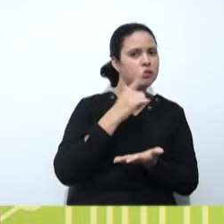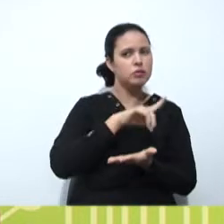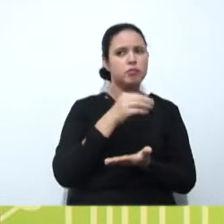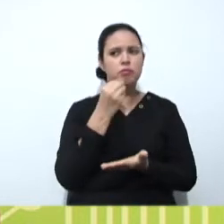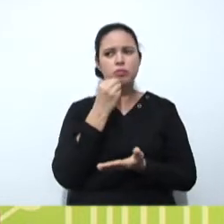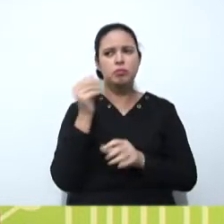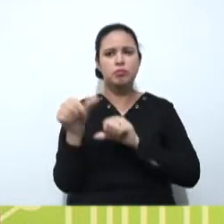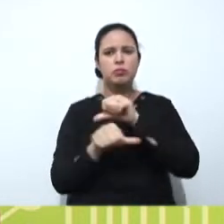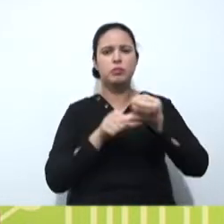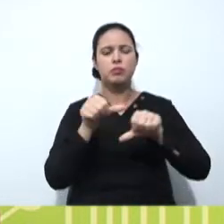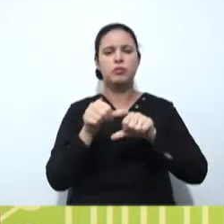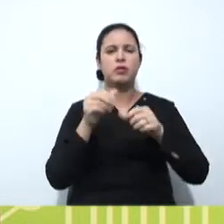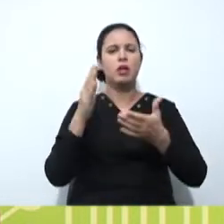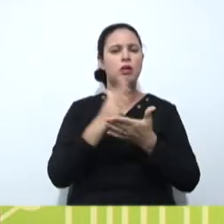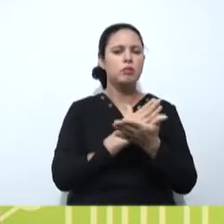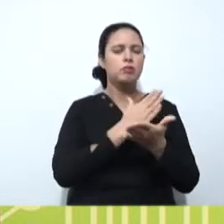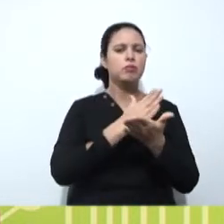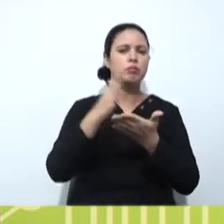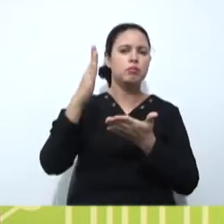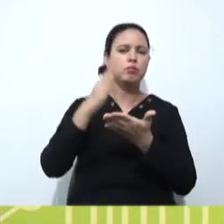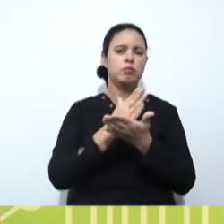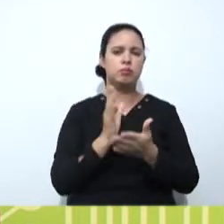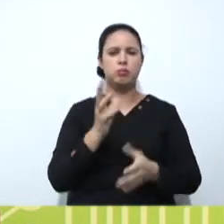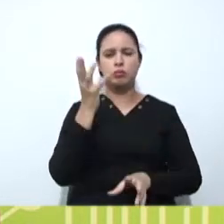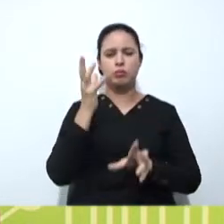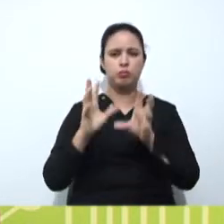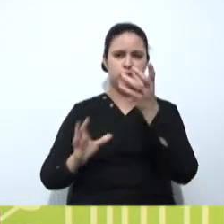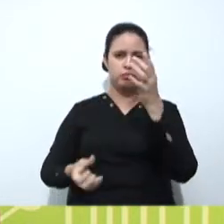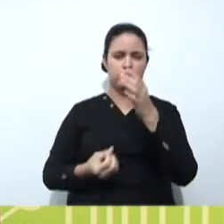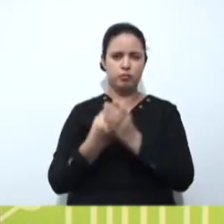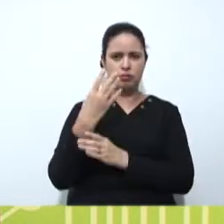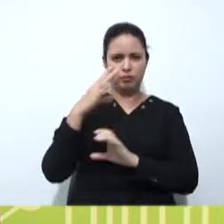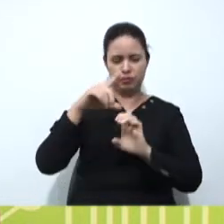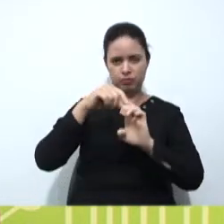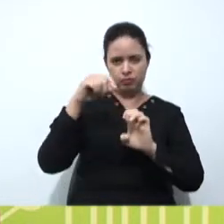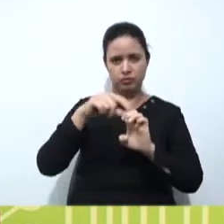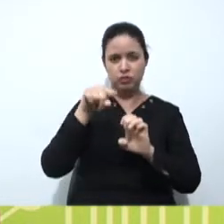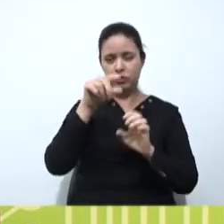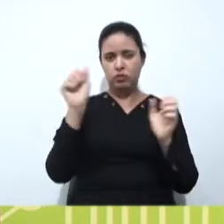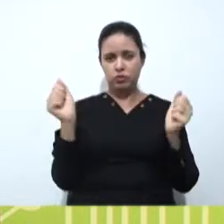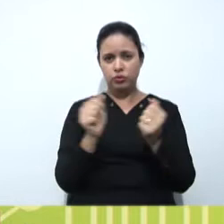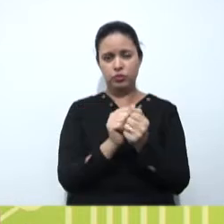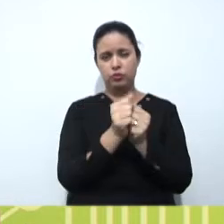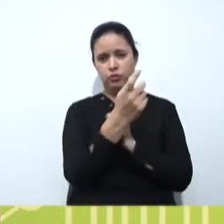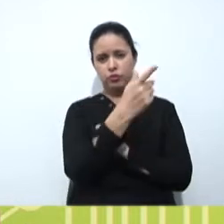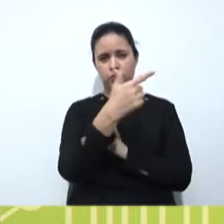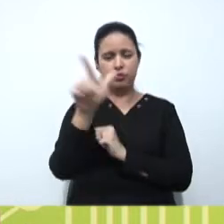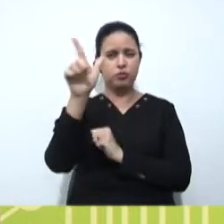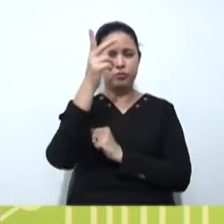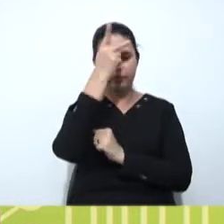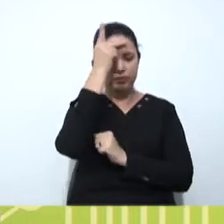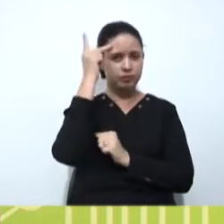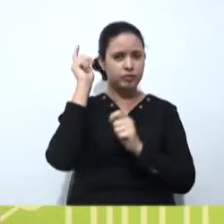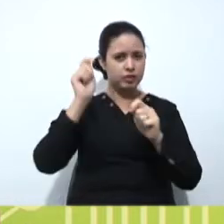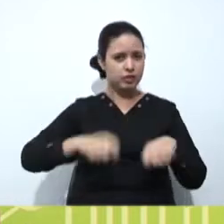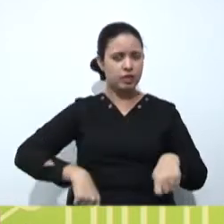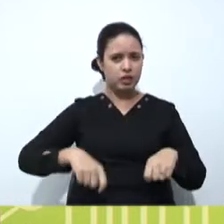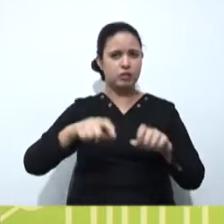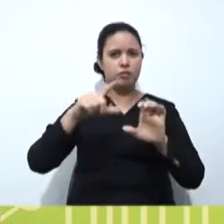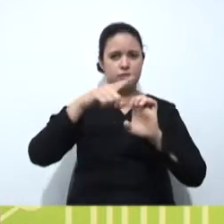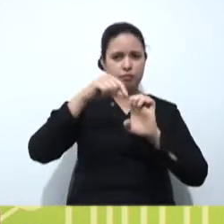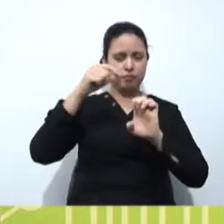algumas condições que geram um empreendedor. E você, junto com outras pessoas, podem ser cooperados